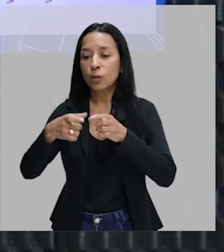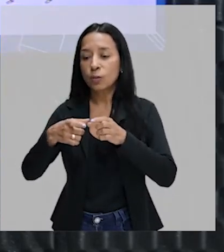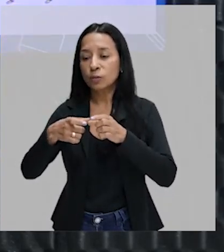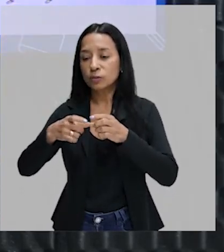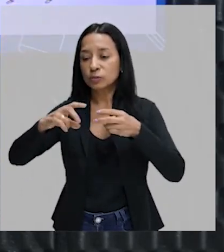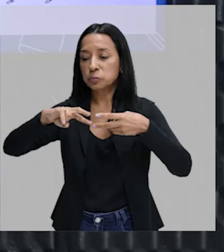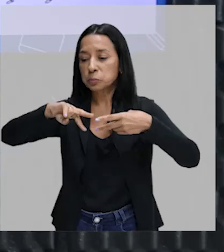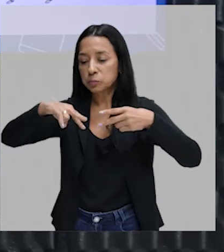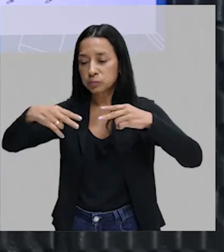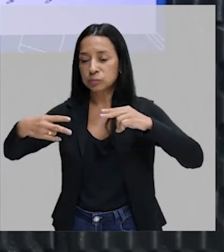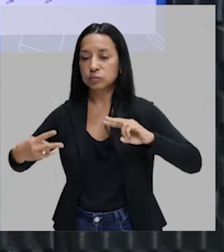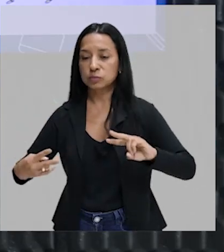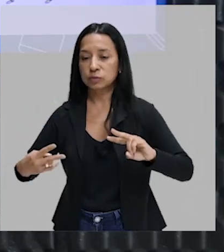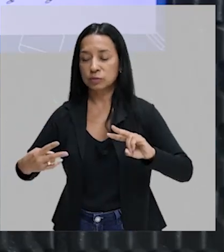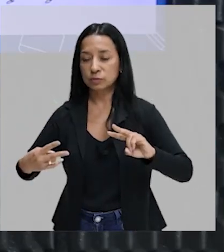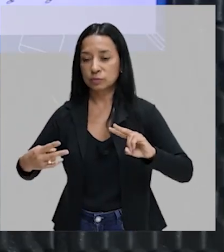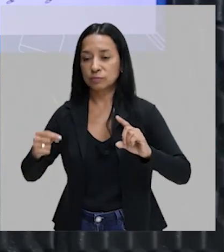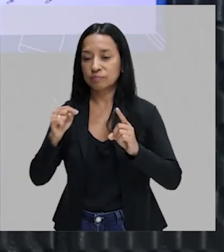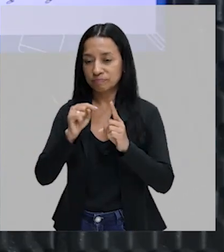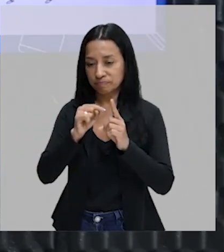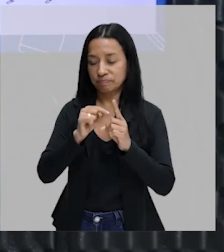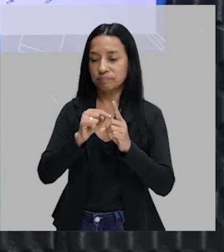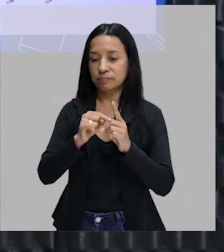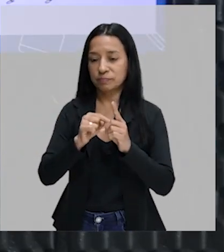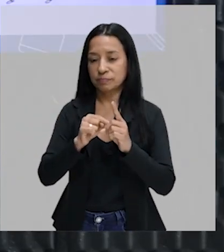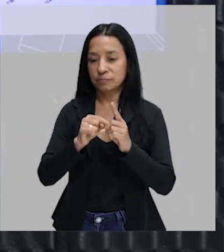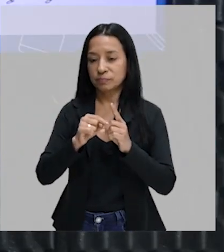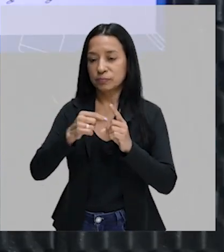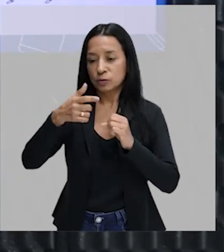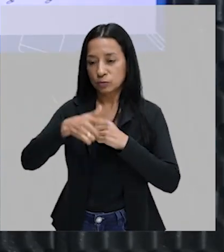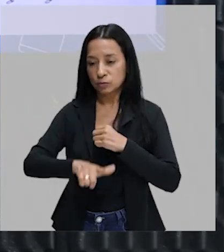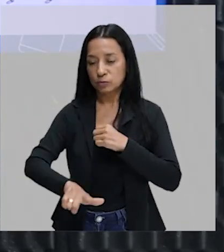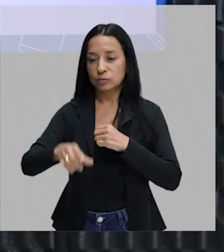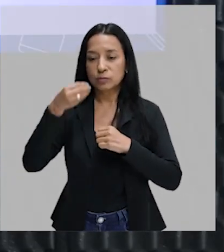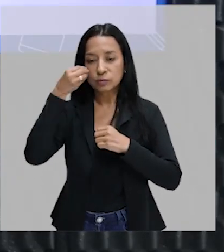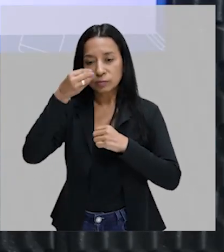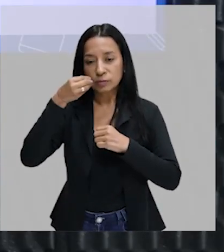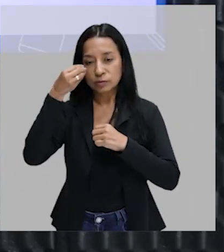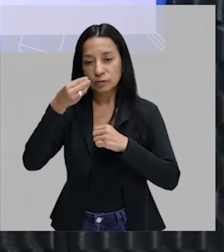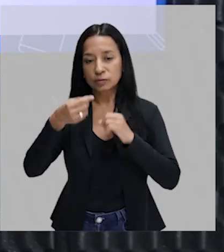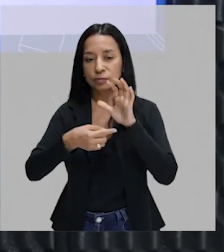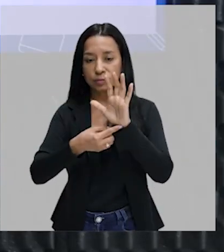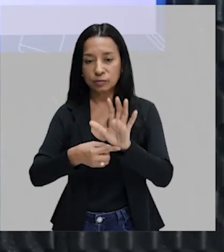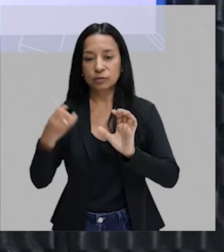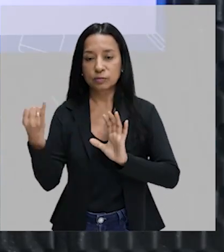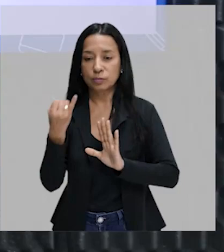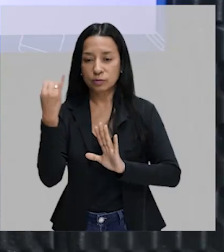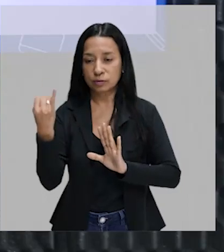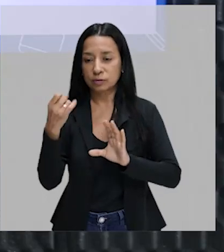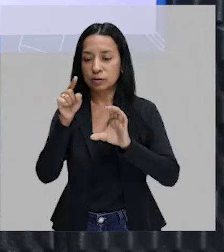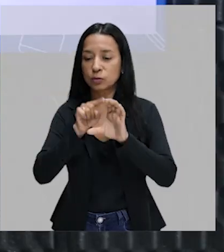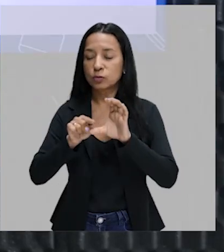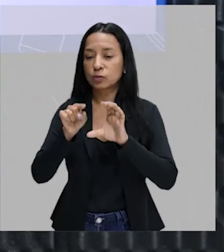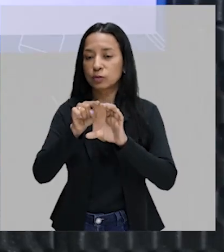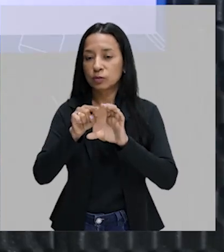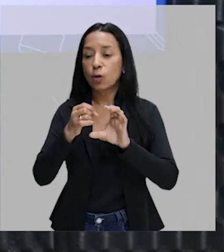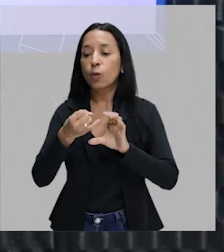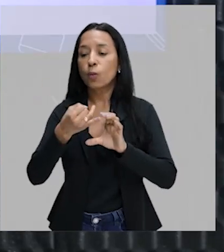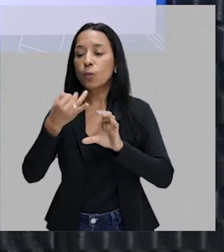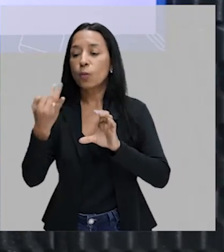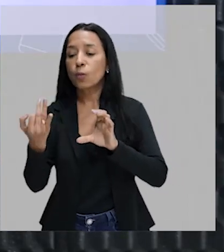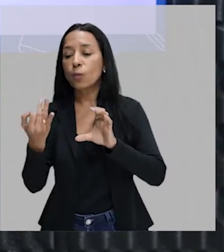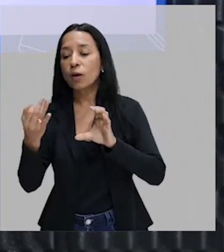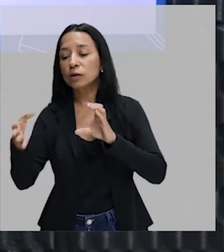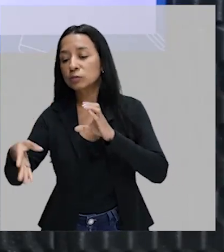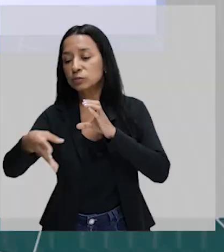material genético dela. Tá? Mais uma vez, o experimento mostrando a importância do núcleo. Agora, quais são os componentes de um